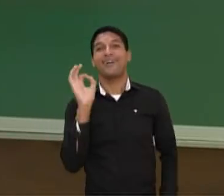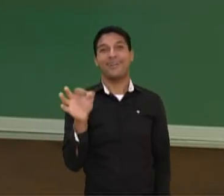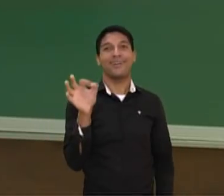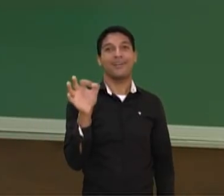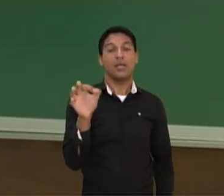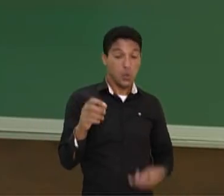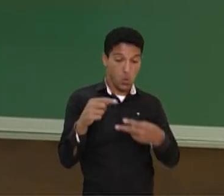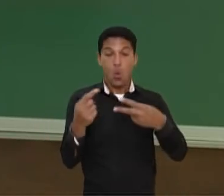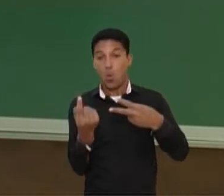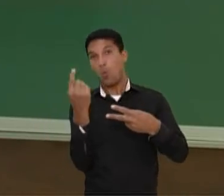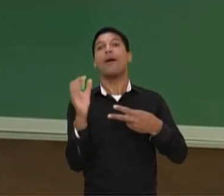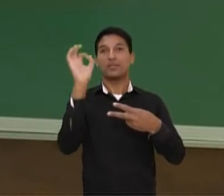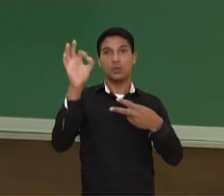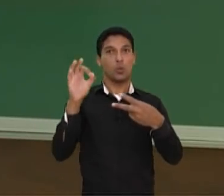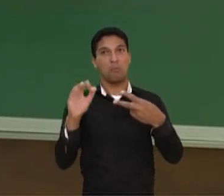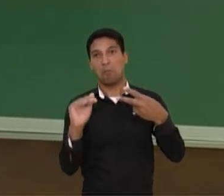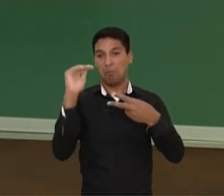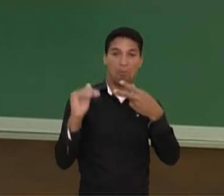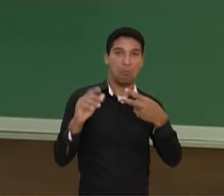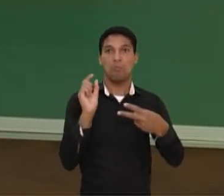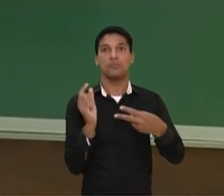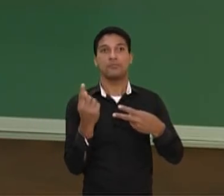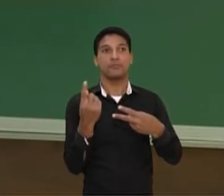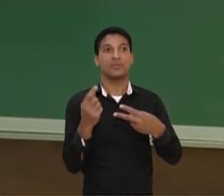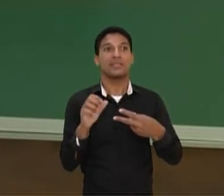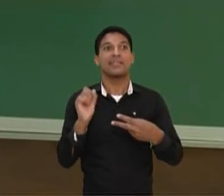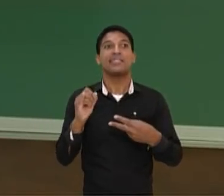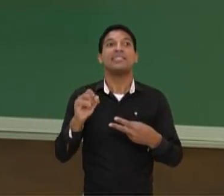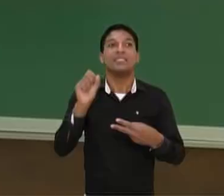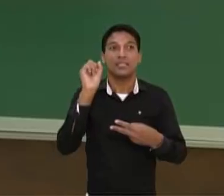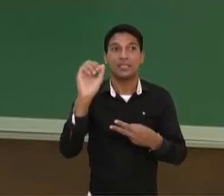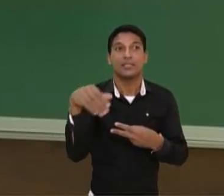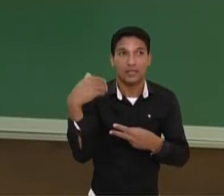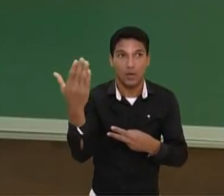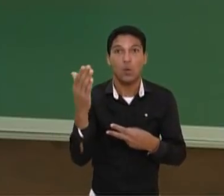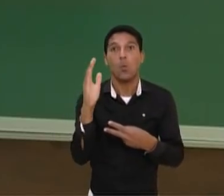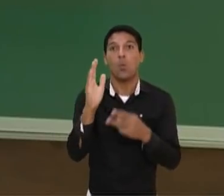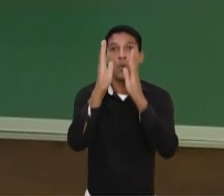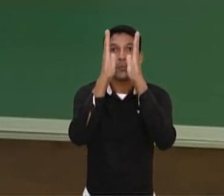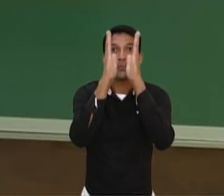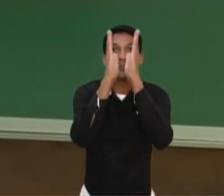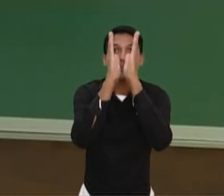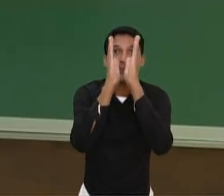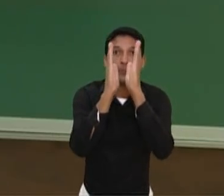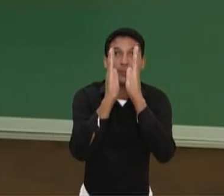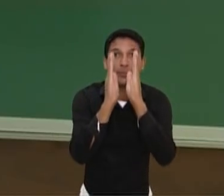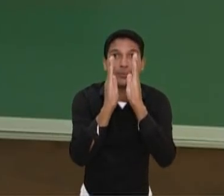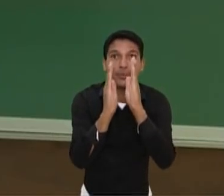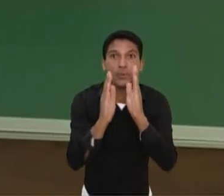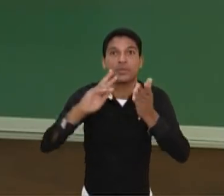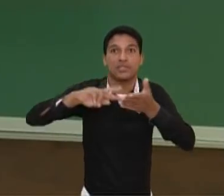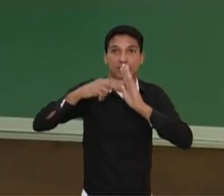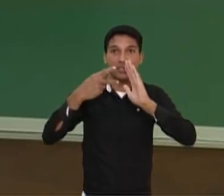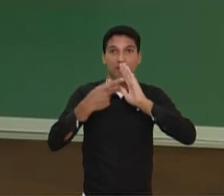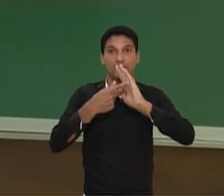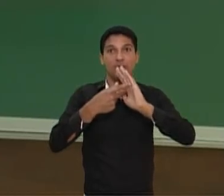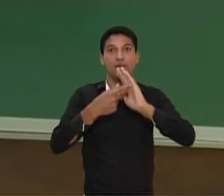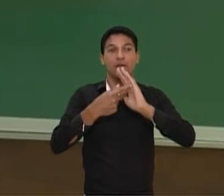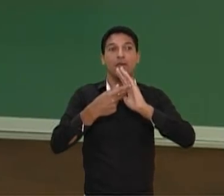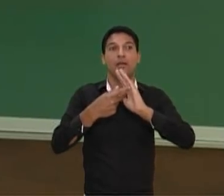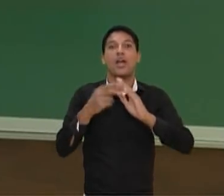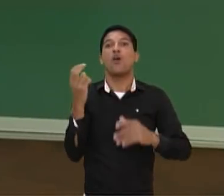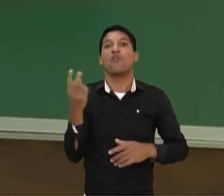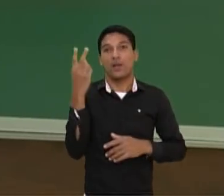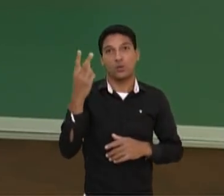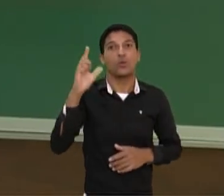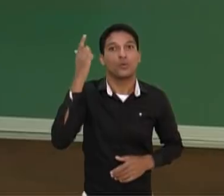primeira questão, em qualquer ordem, aqui ele também acerta. Então, essa coluna aqui representa dentro da tabela os valores